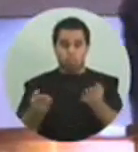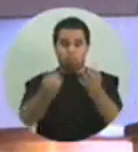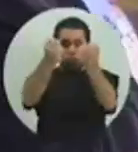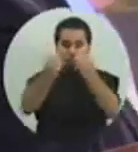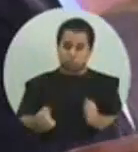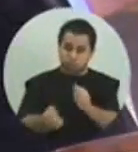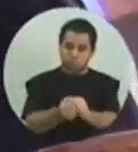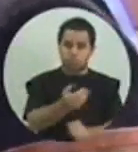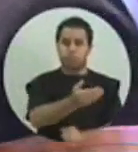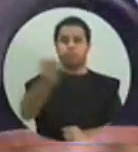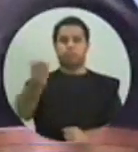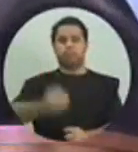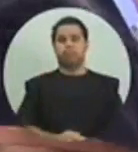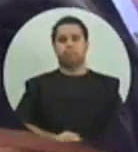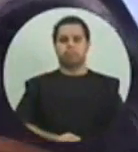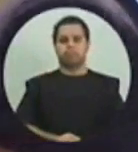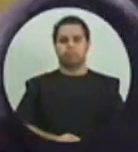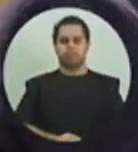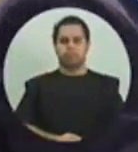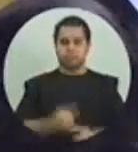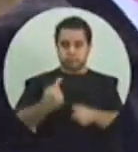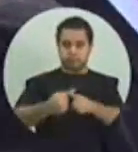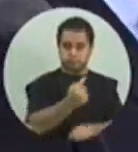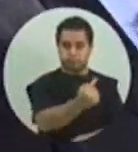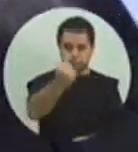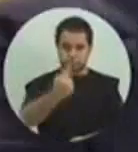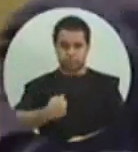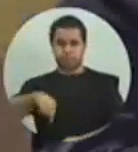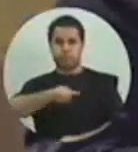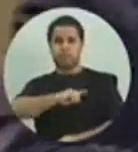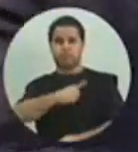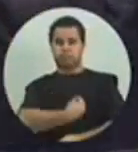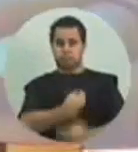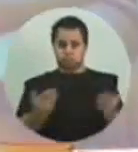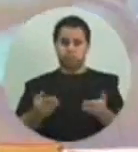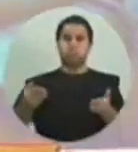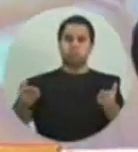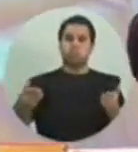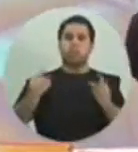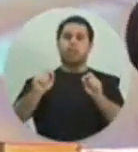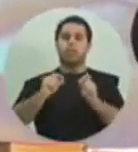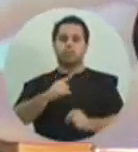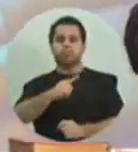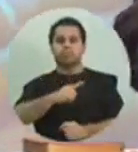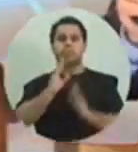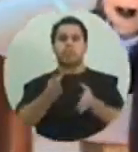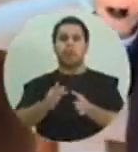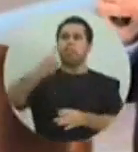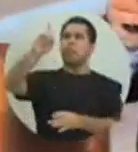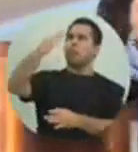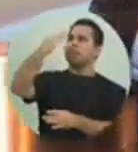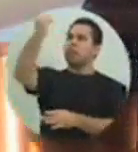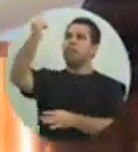E é sobre isso que eu quero falar hoje com vocês. Cada um de nós que estamos aqui, de alguma maneira